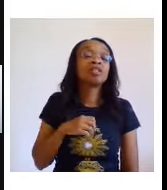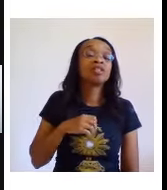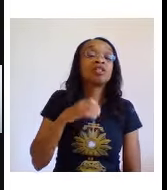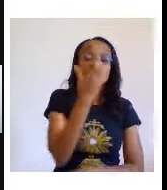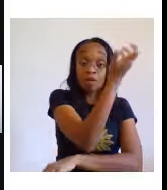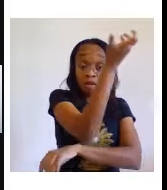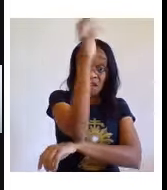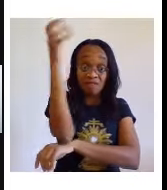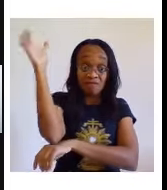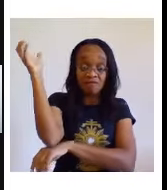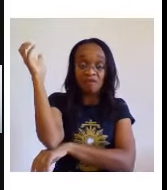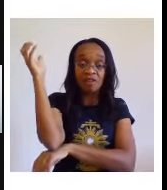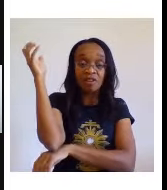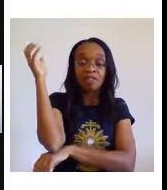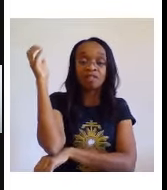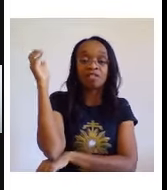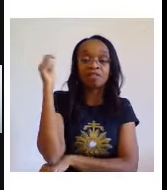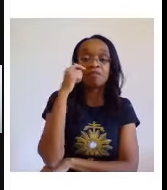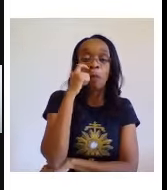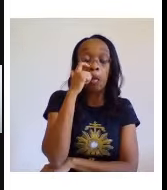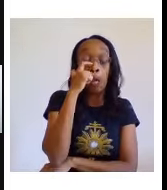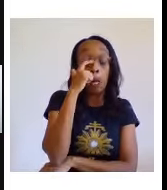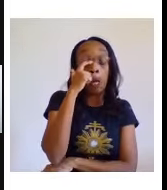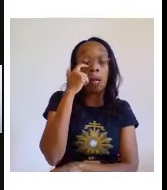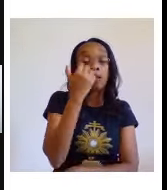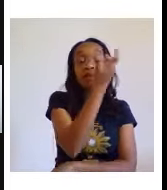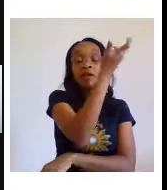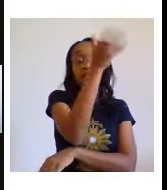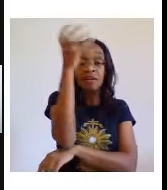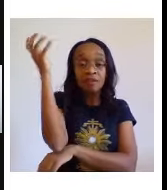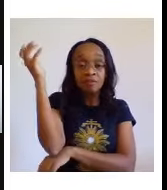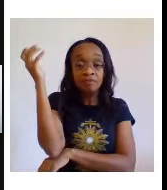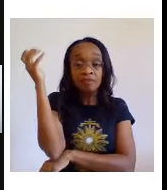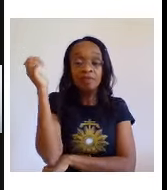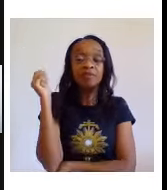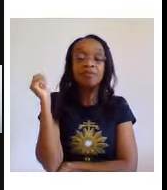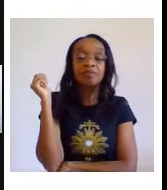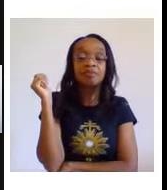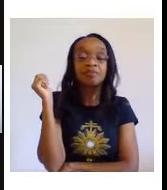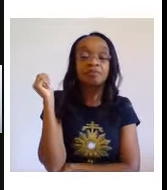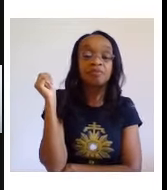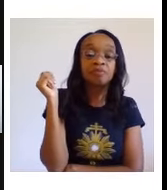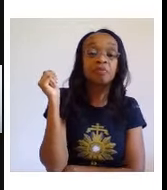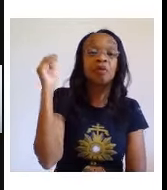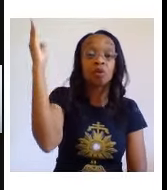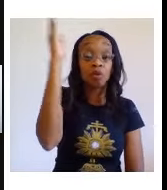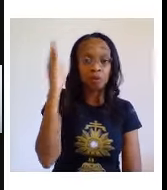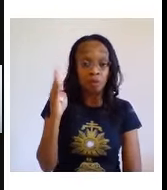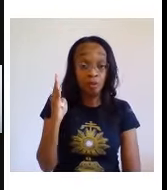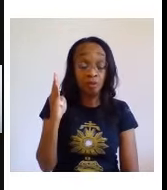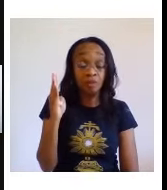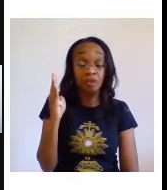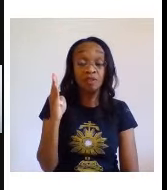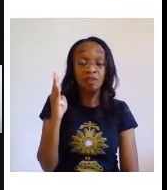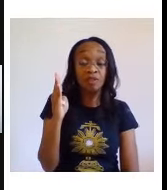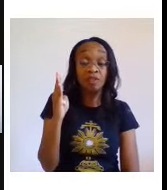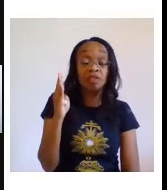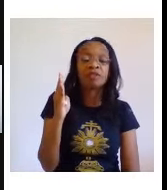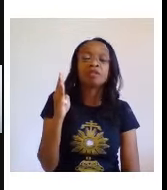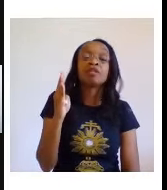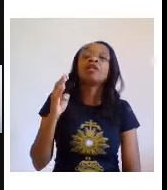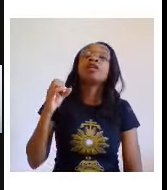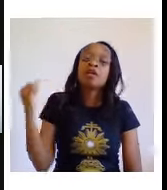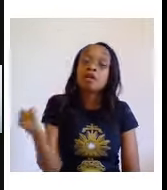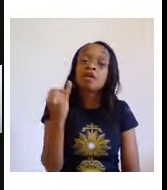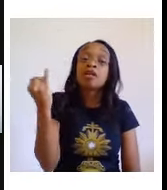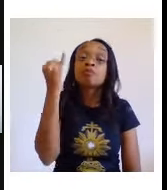né? Não sei se tem alguém aí nos escutando, né? A árvore ela tem um papel